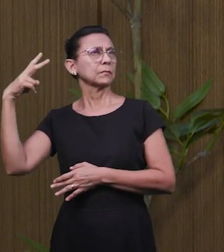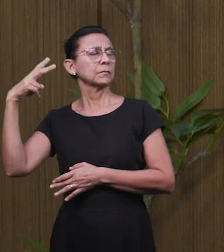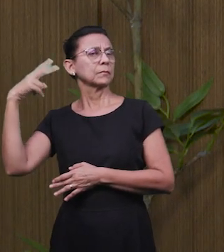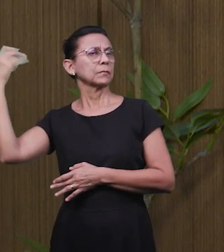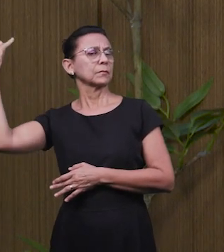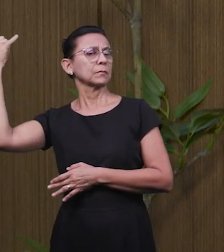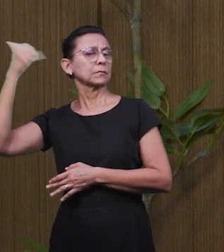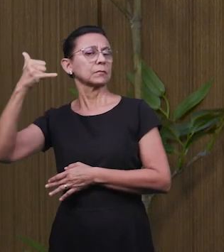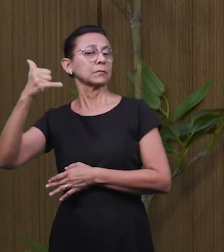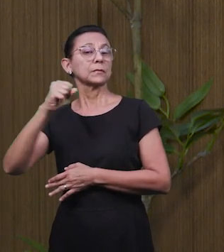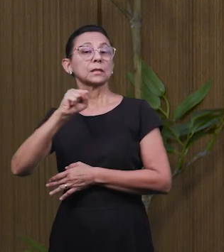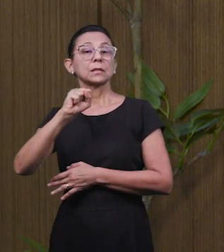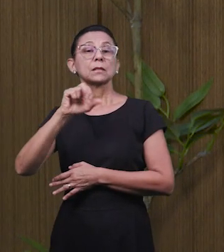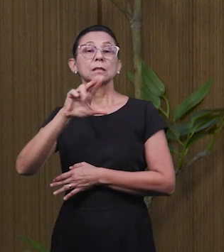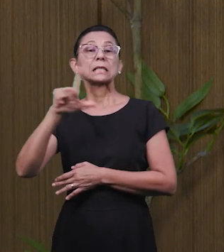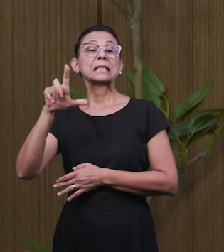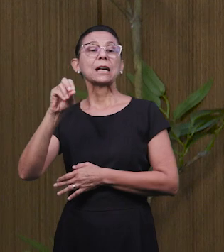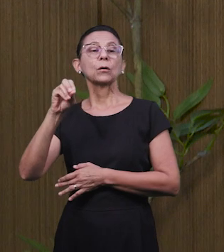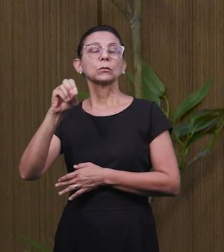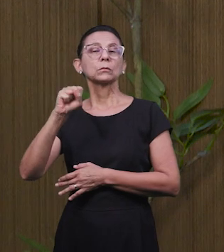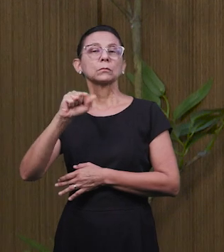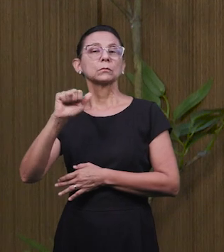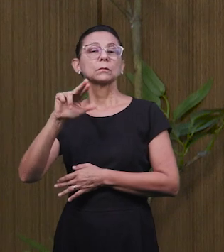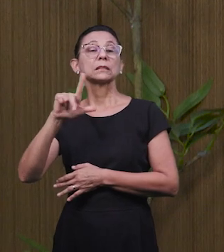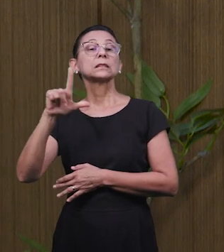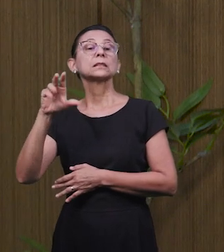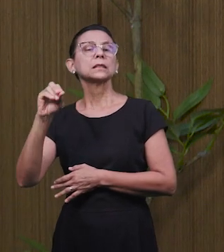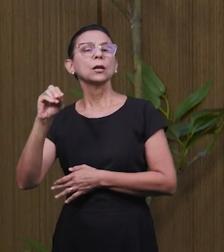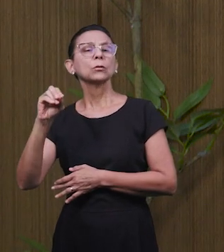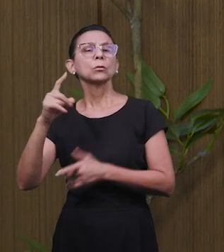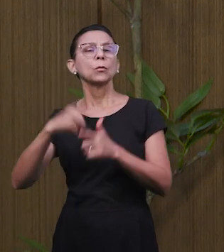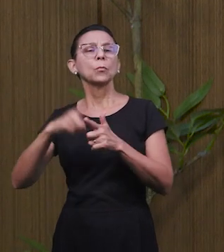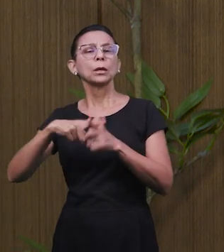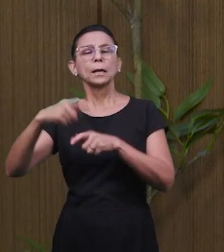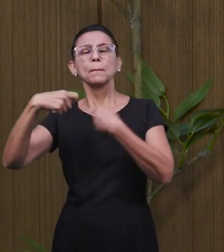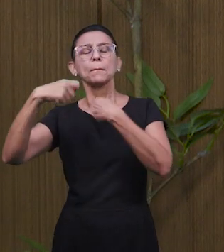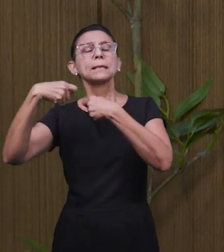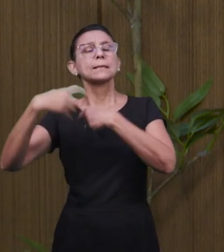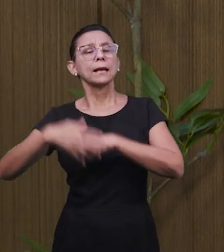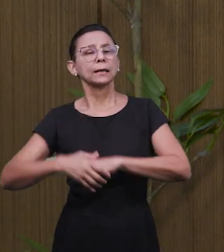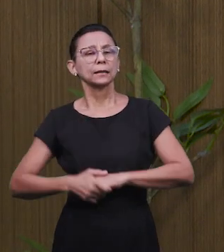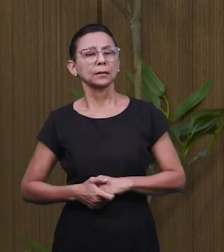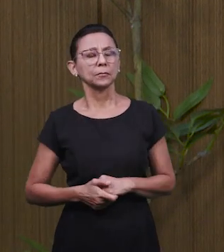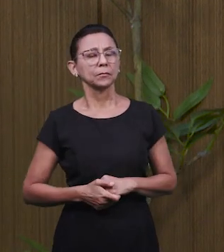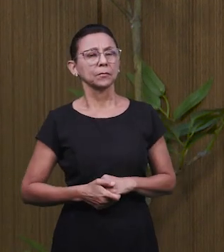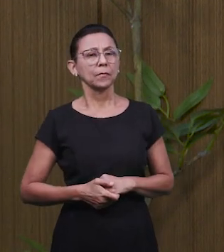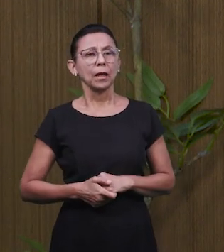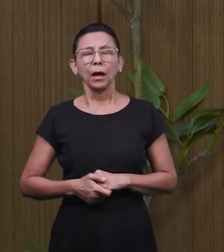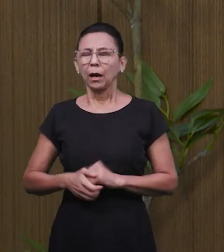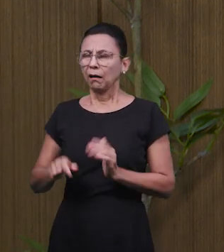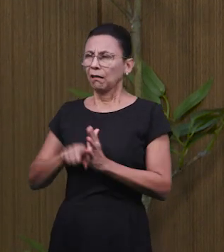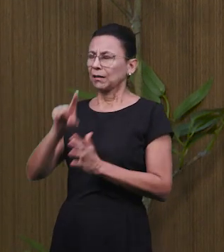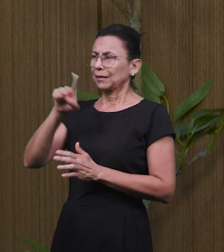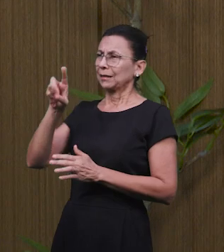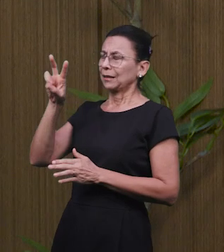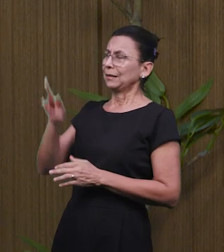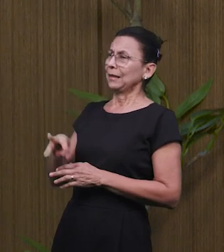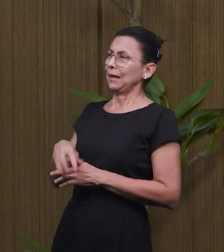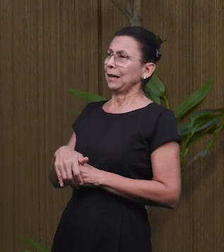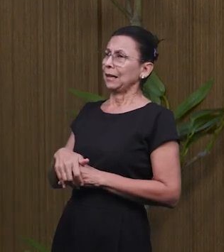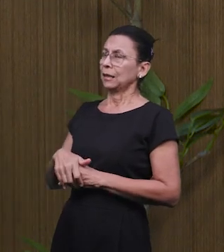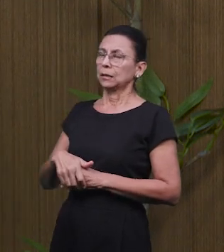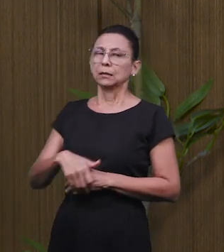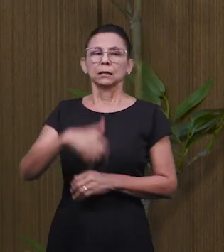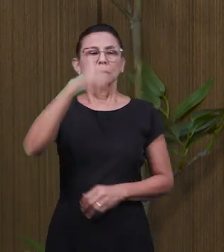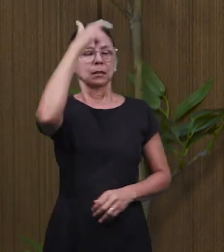persegues? Quem é, Senhor? Eu sou Jesus. Quem é que estava falando com Paulo ali? Jesus